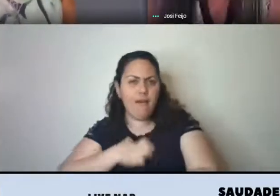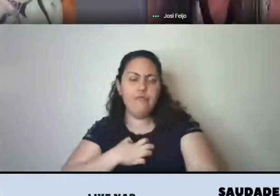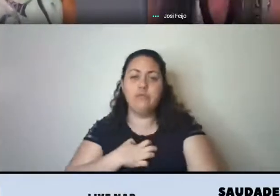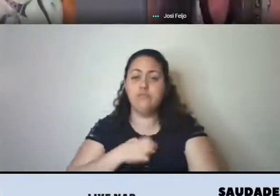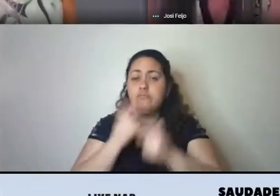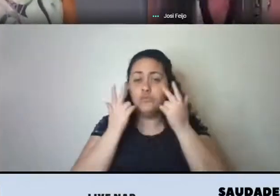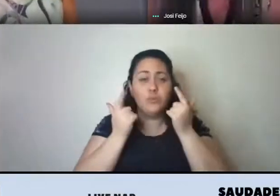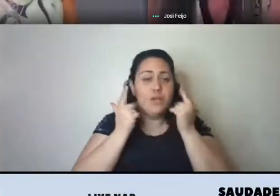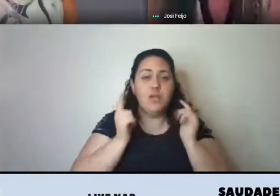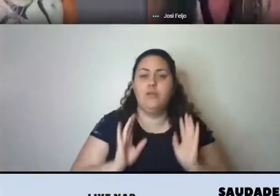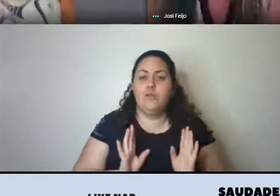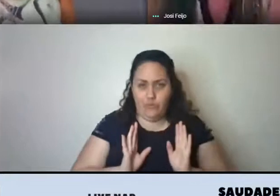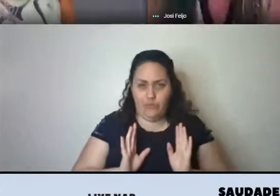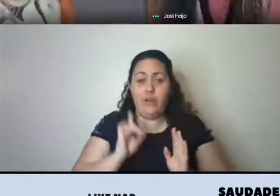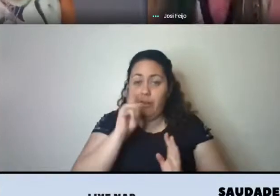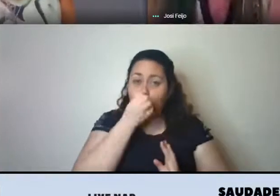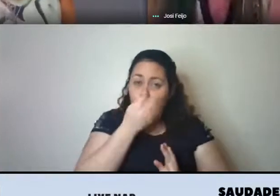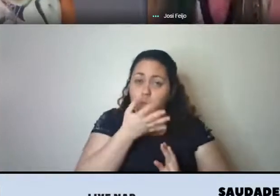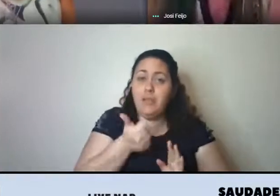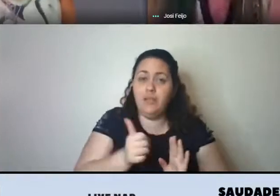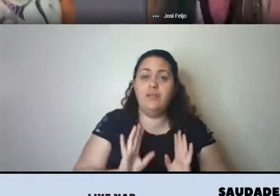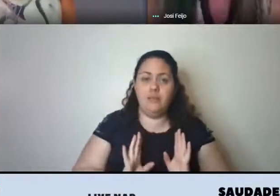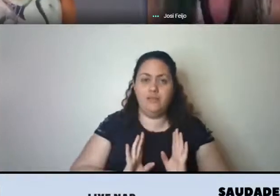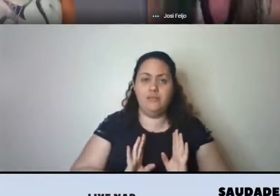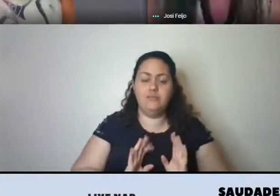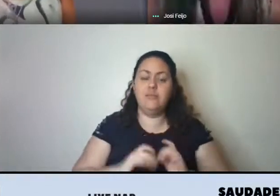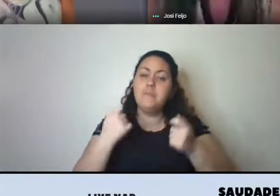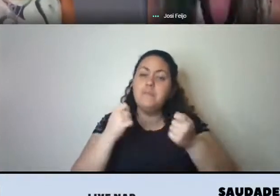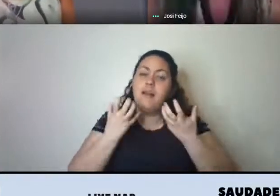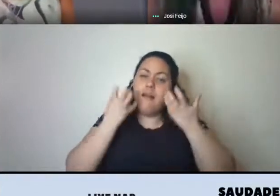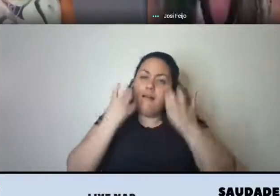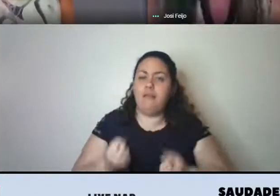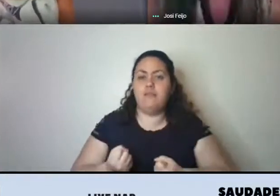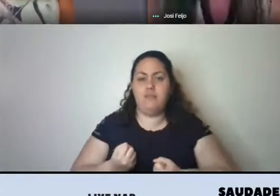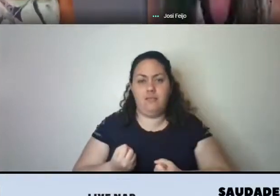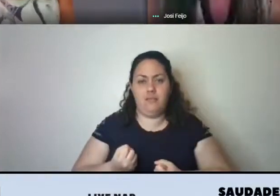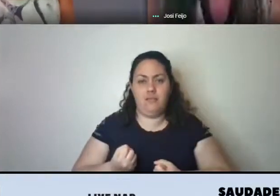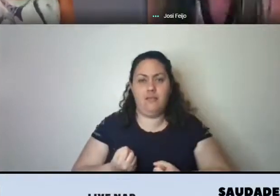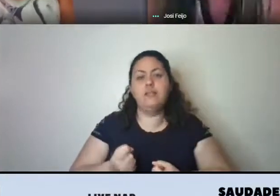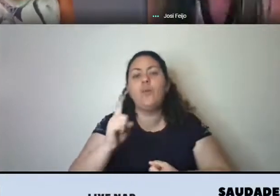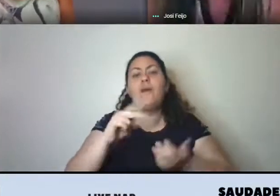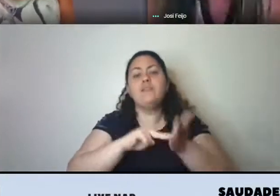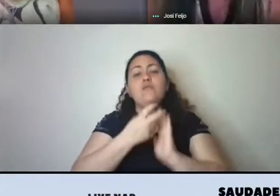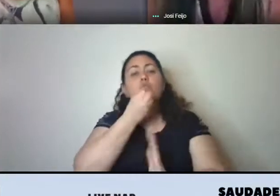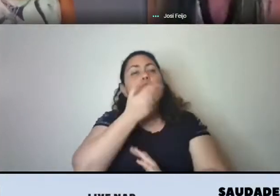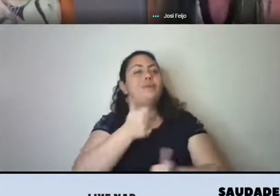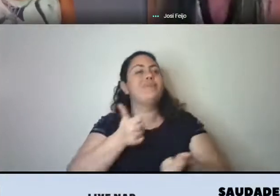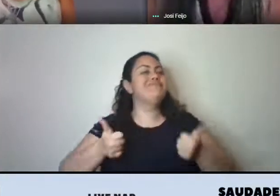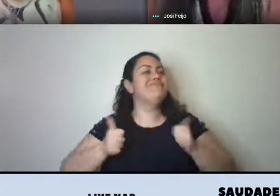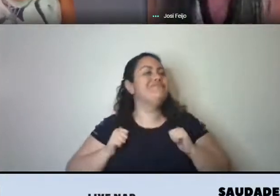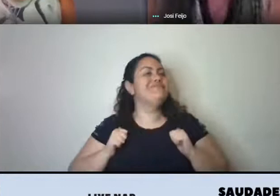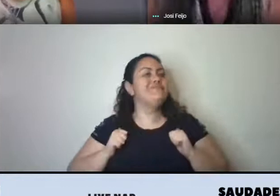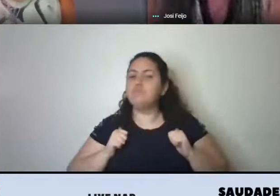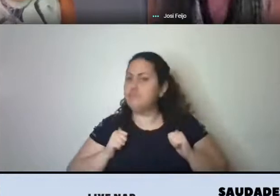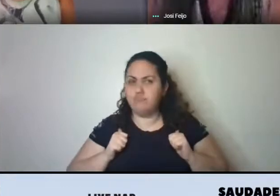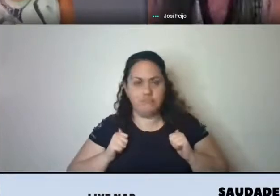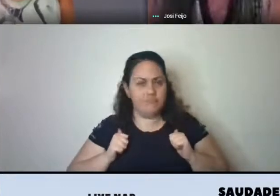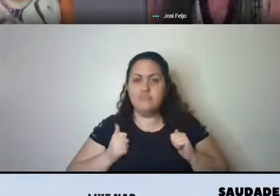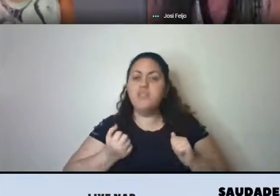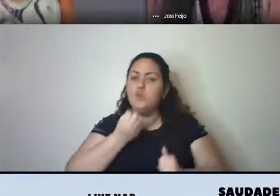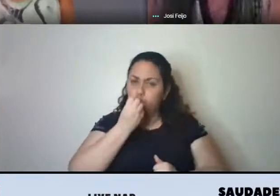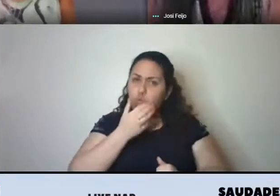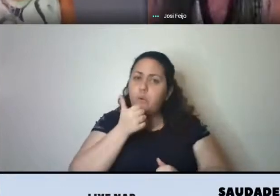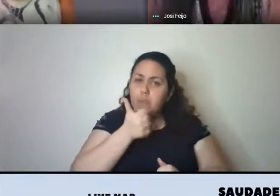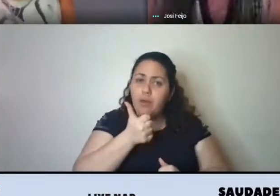né? E aí poder acolher isso. Não é tudo bem, não vou fazer nada com isso. Muito antes, pelo contrário, tá tudo bem, o que eu